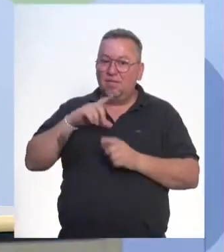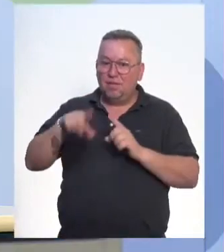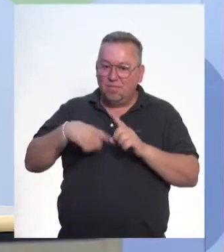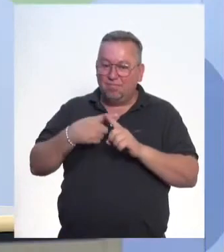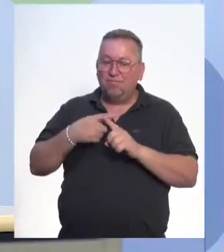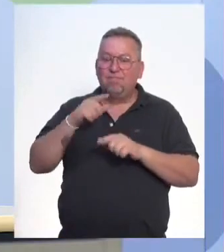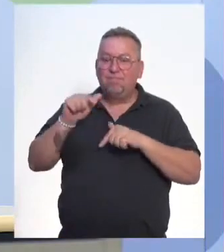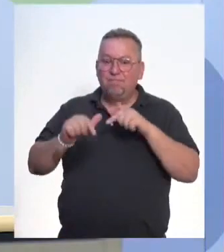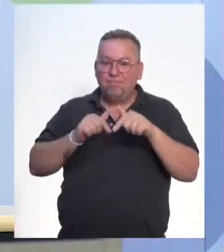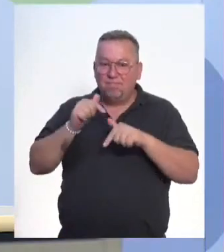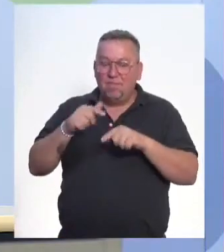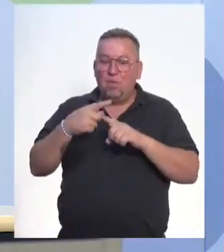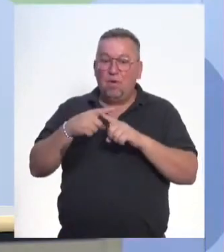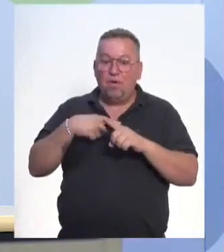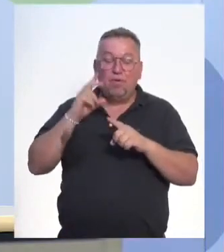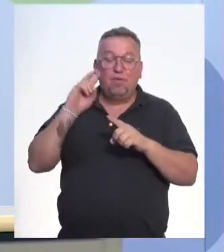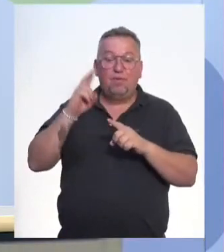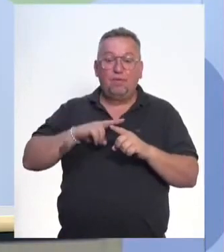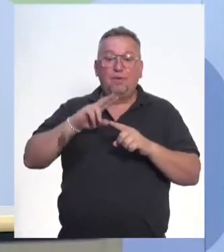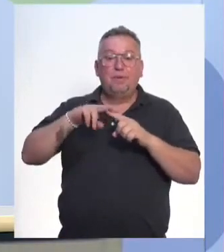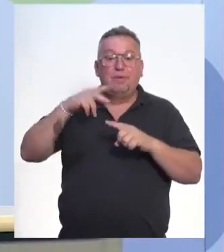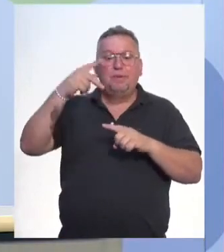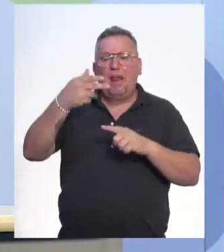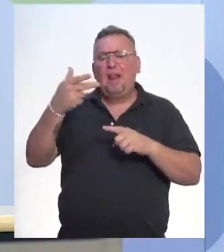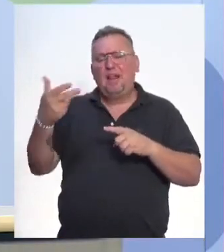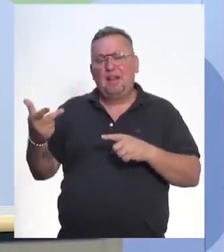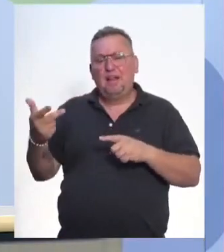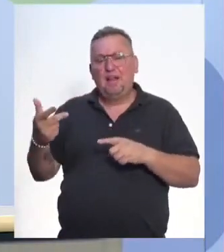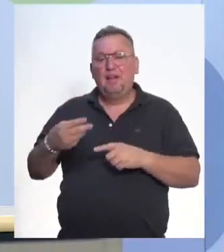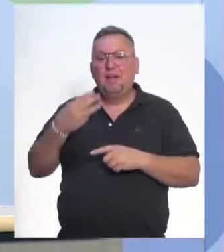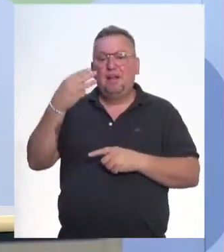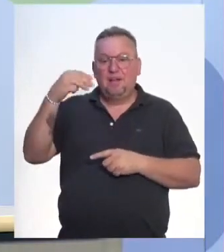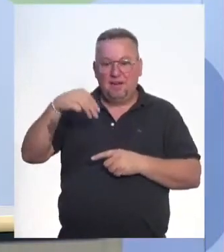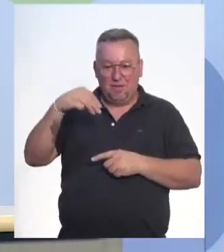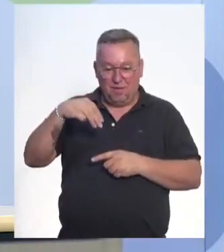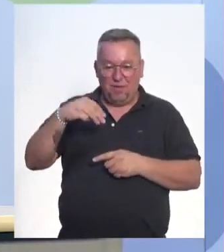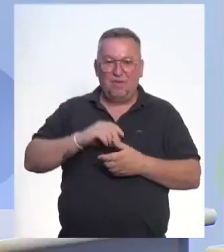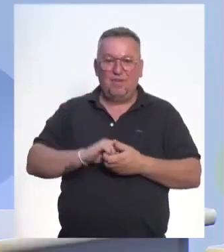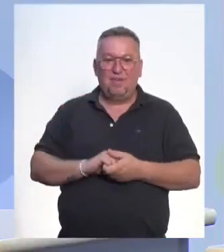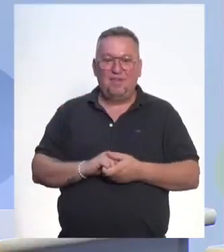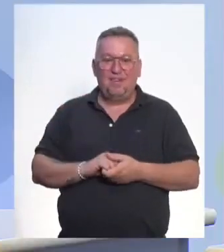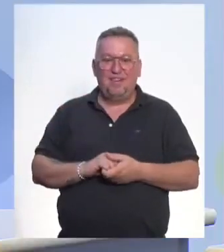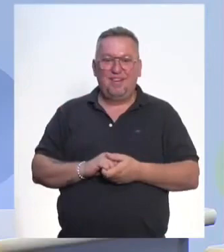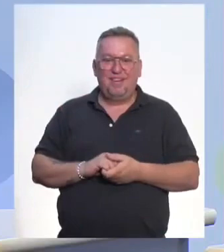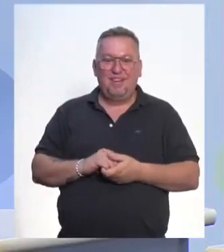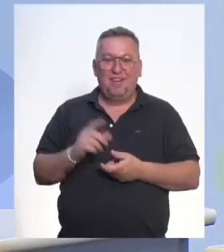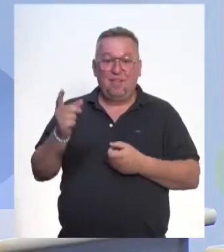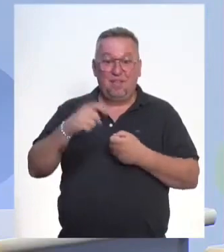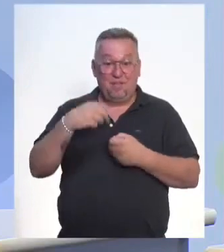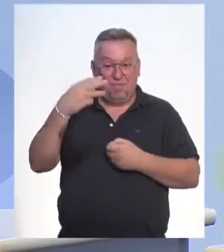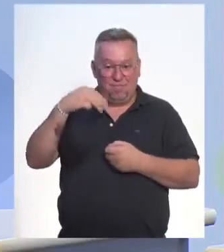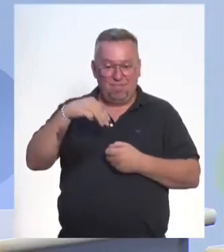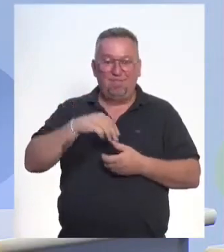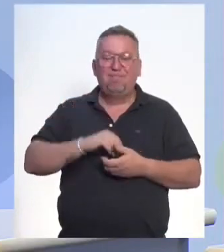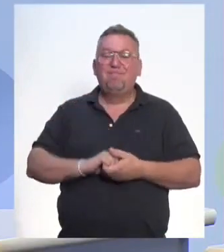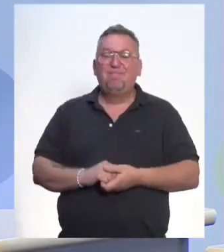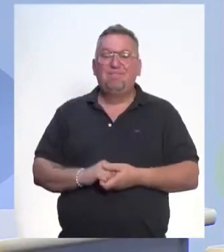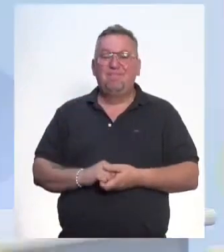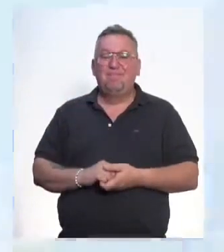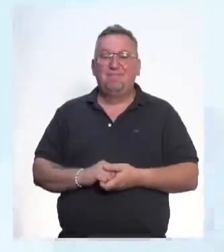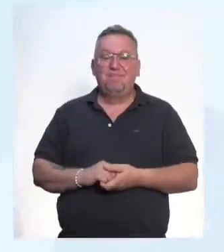mais de trabalho, né? Porque eles vão ter que elevar ao quadrado, né? Então, 3 minutos, professora Inês. Ok, voltamos daqui 3